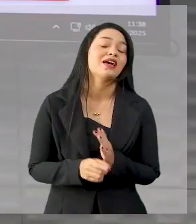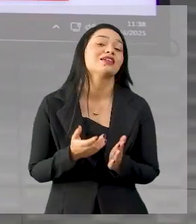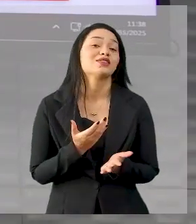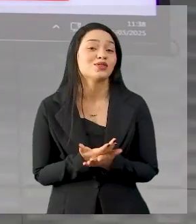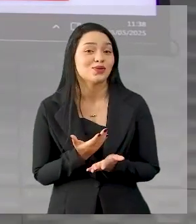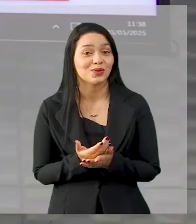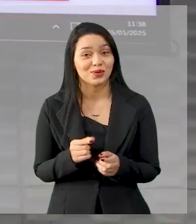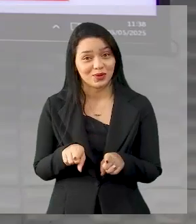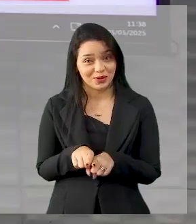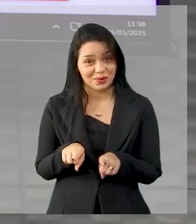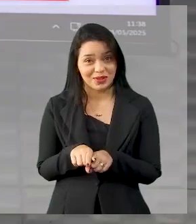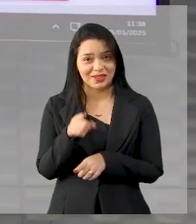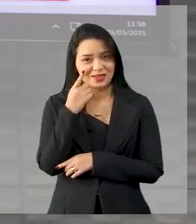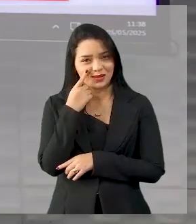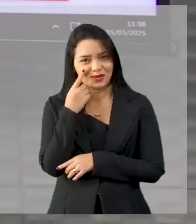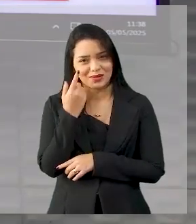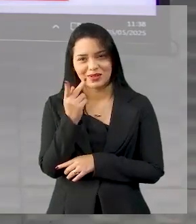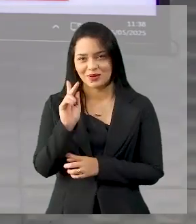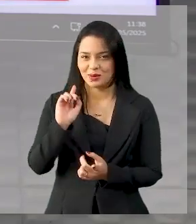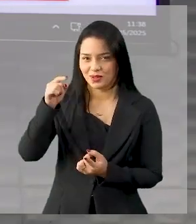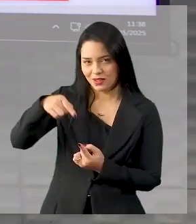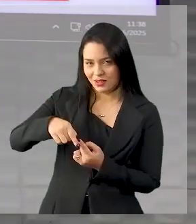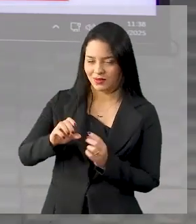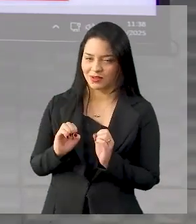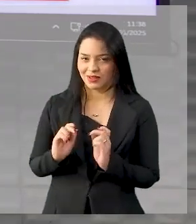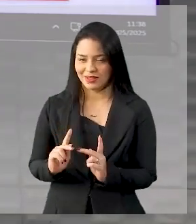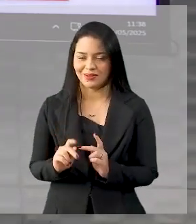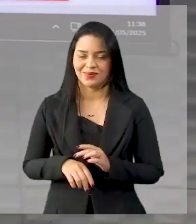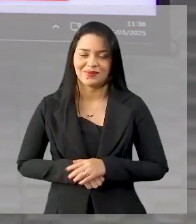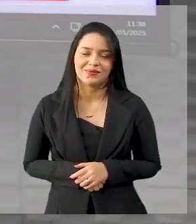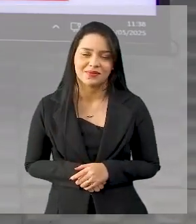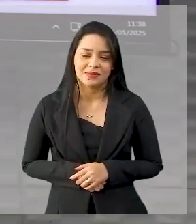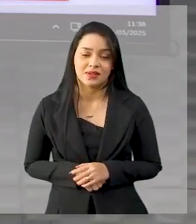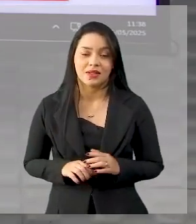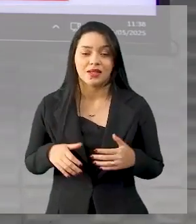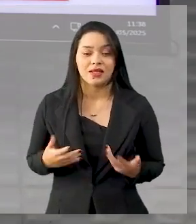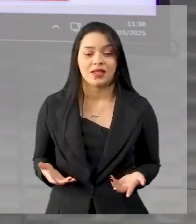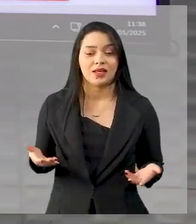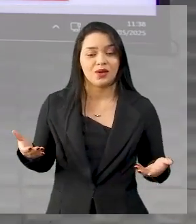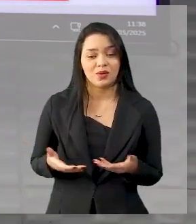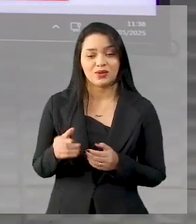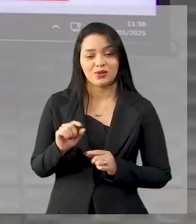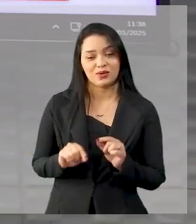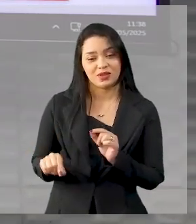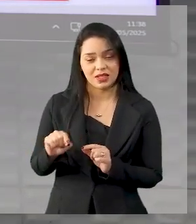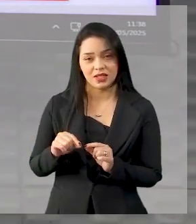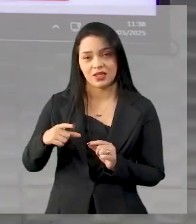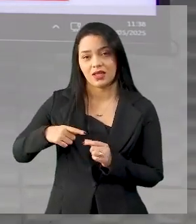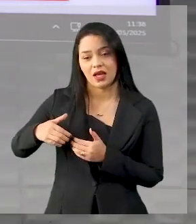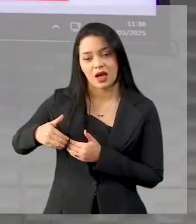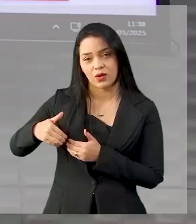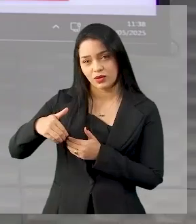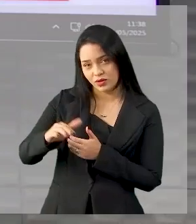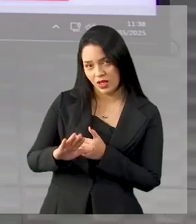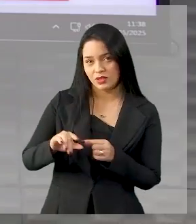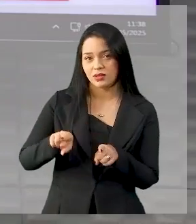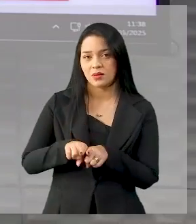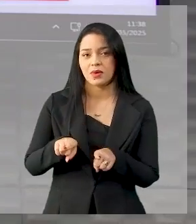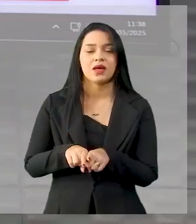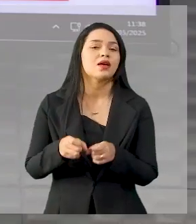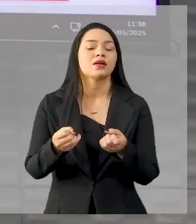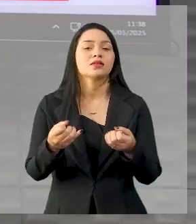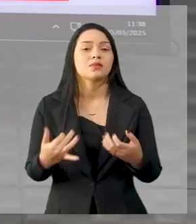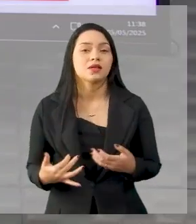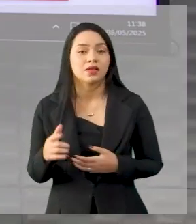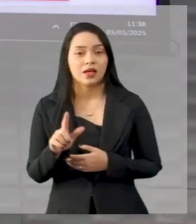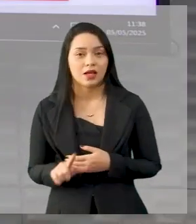Tirar aquelas dúvidas e buscar aí teus objetivos, e pode contar com a gente. E hoje, tá certo? Dando continuidade, falando sobre a